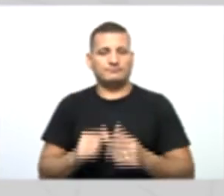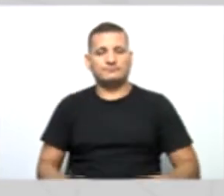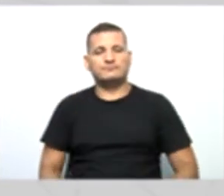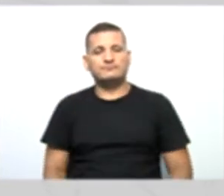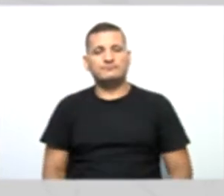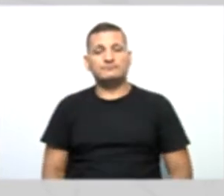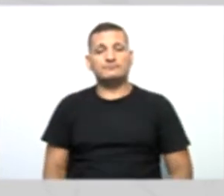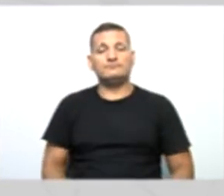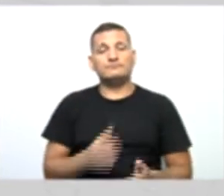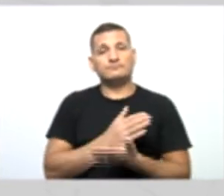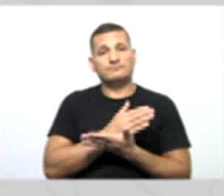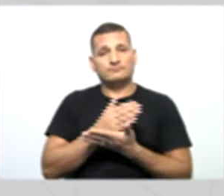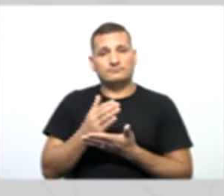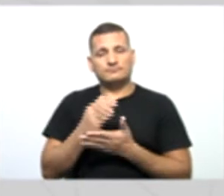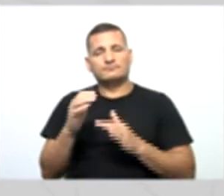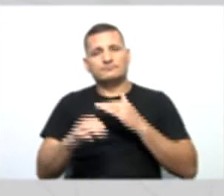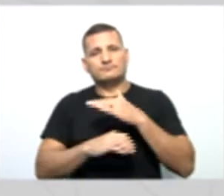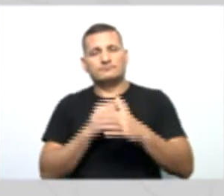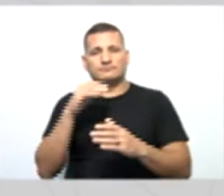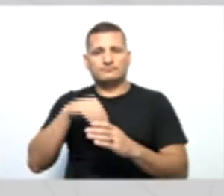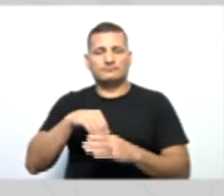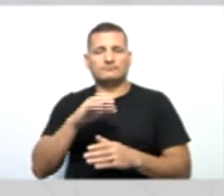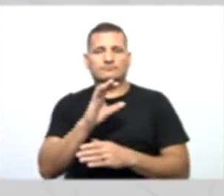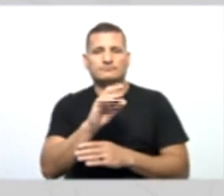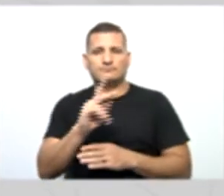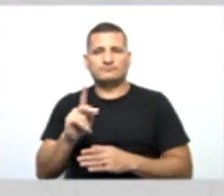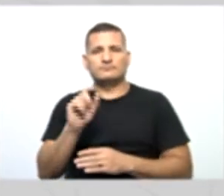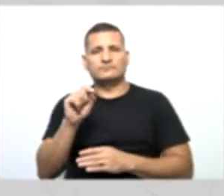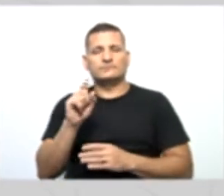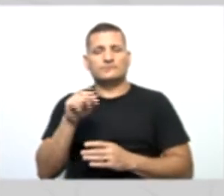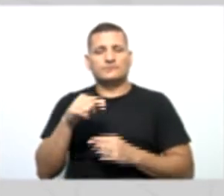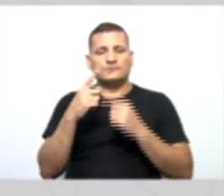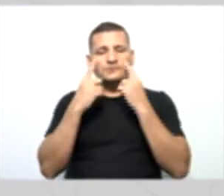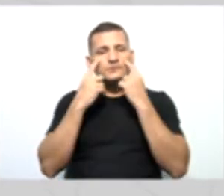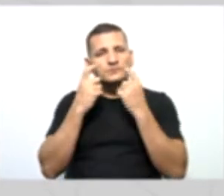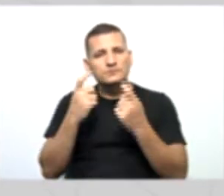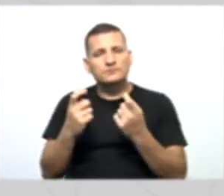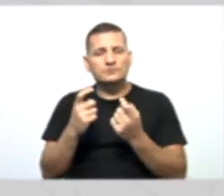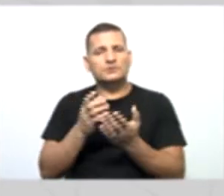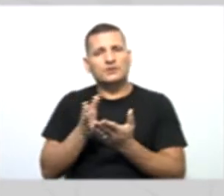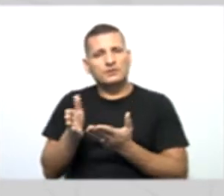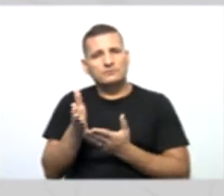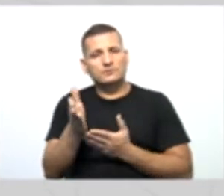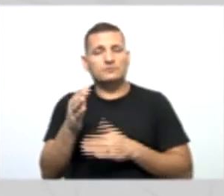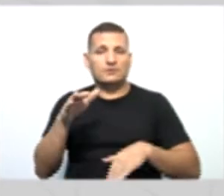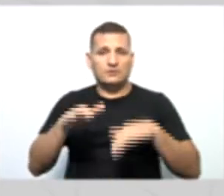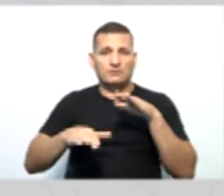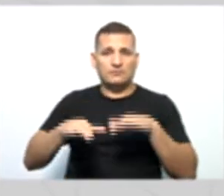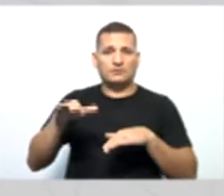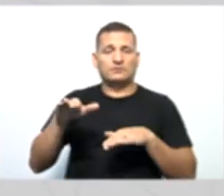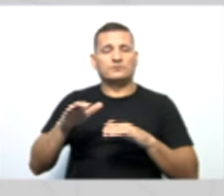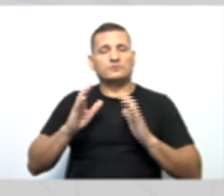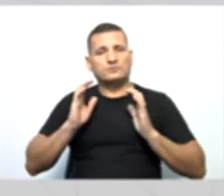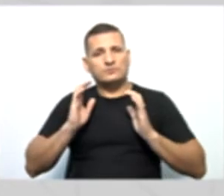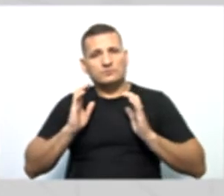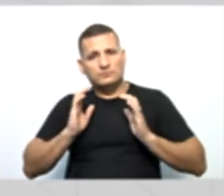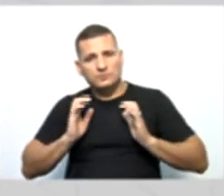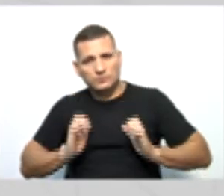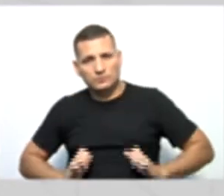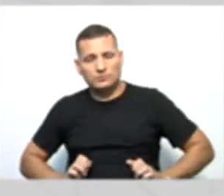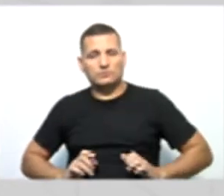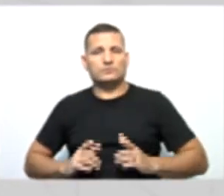iniciativa empreendedora na cooperativa se apresenta como uma interessante alternativa que depende do comportamento ético,